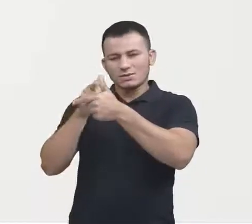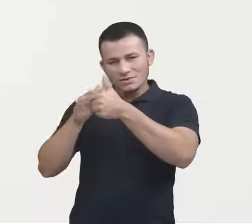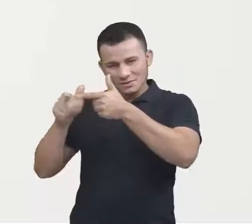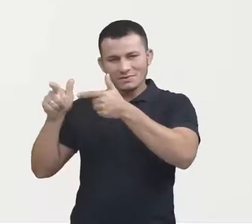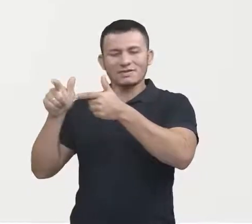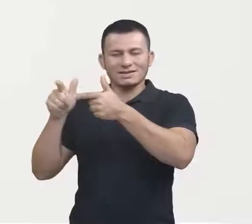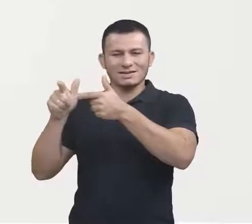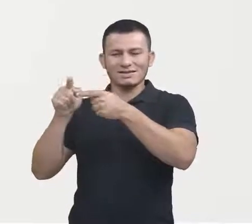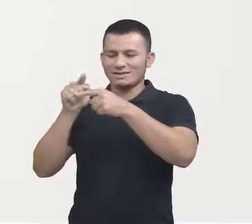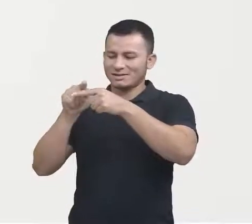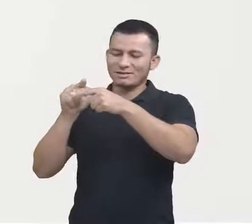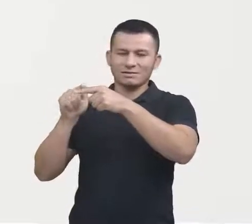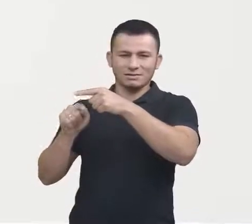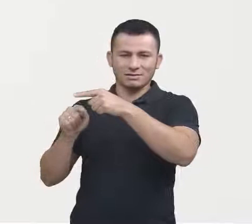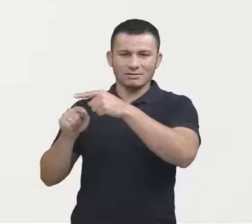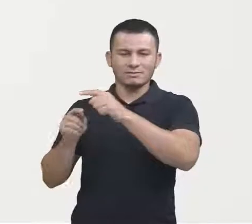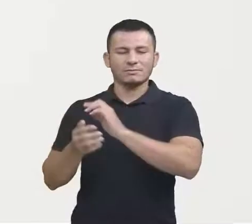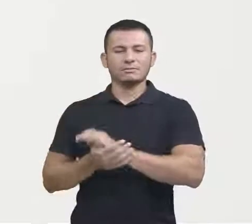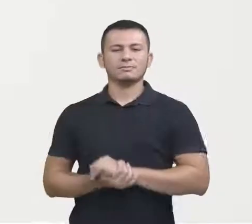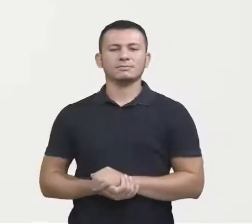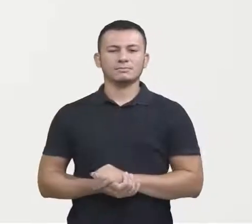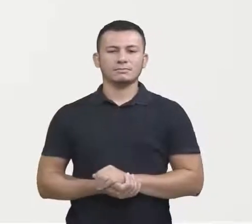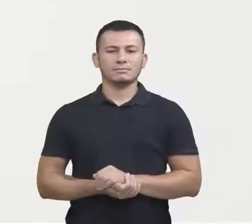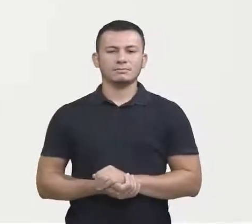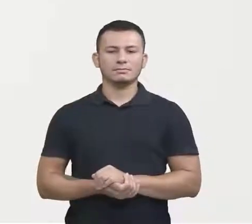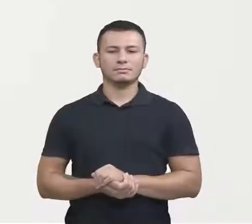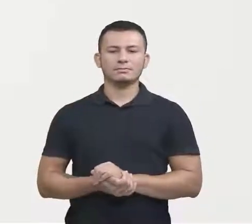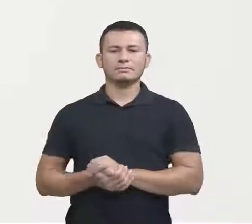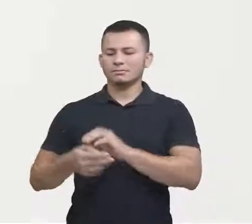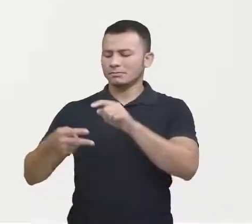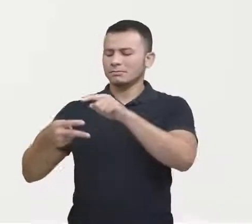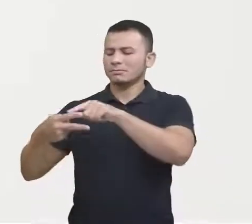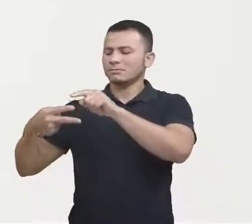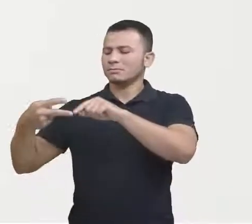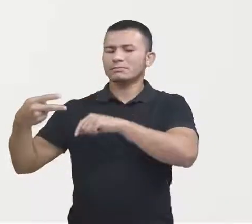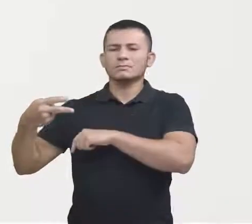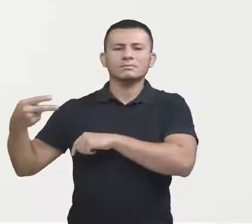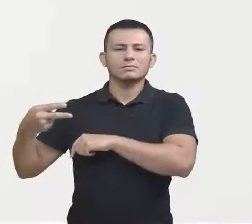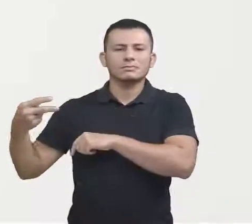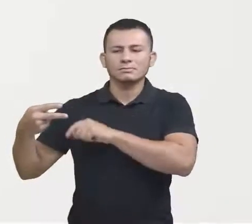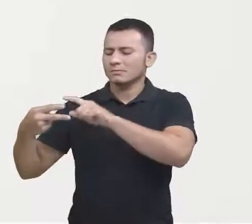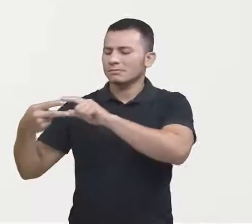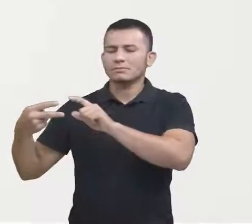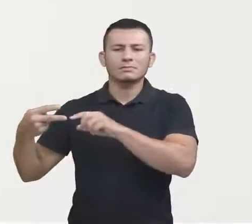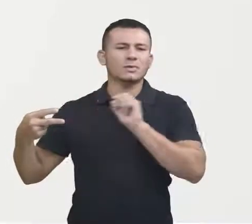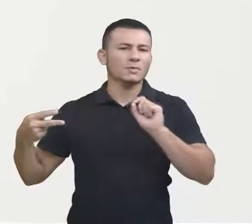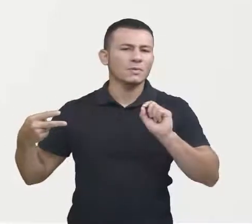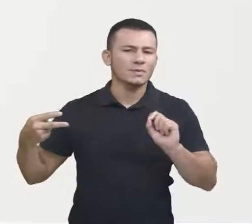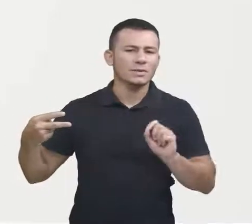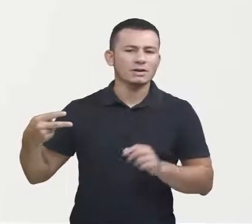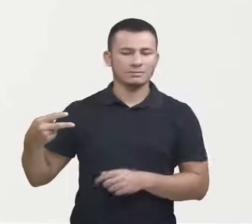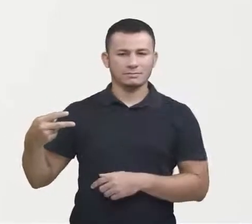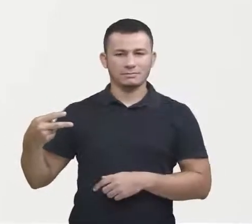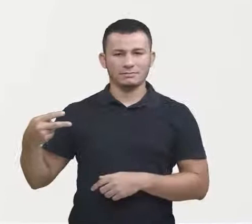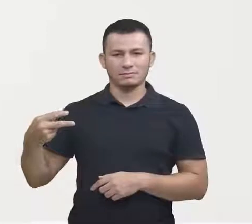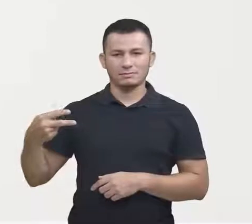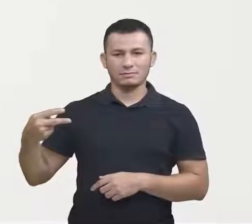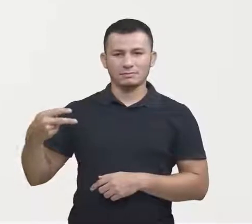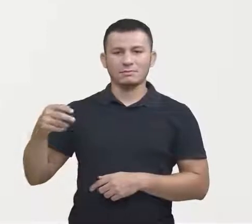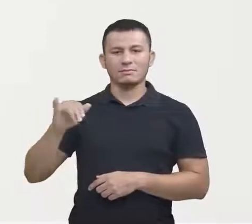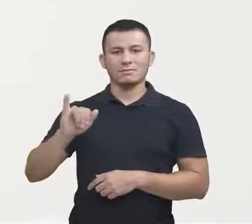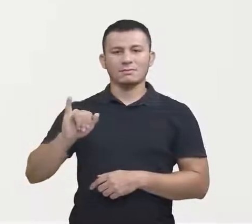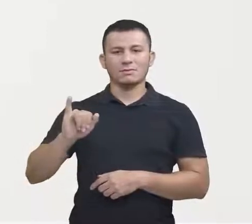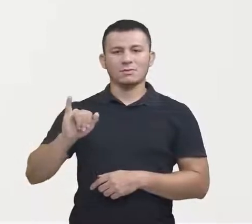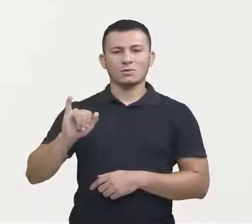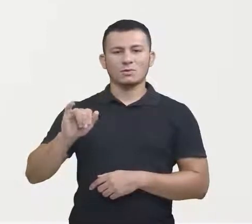divido e esses dois próximos aqui ó um em cima do outro é o sinal de